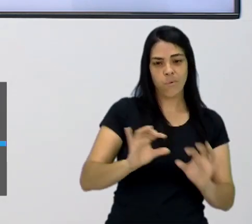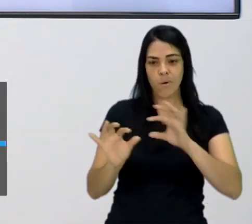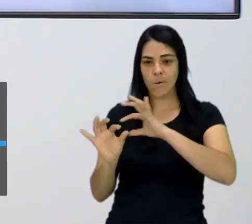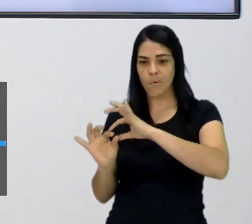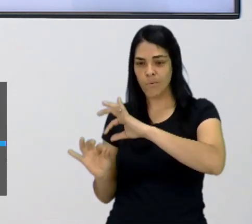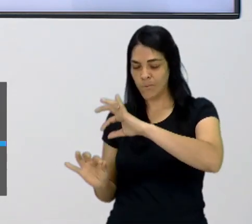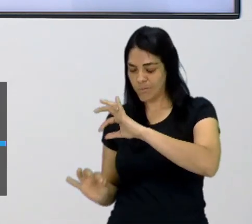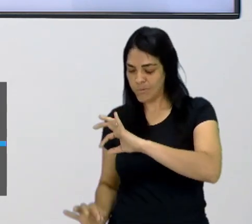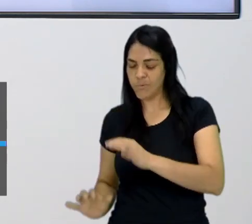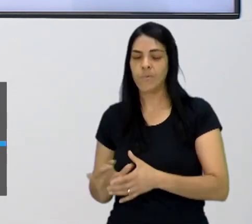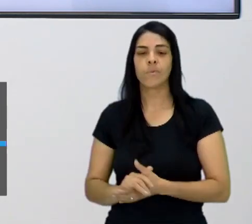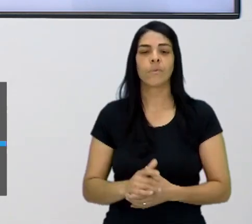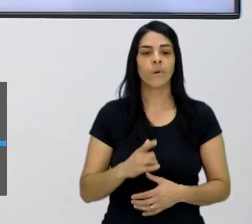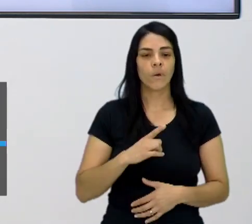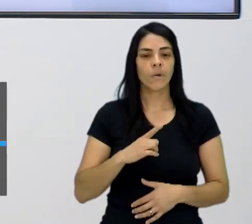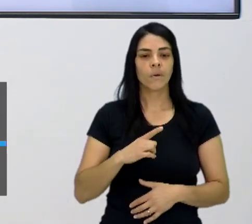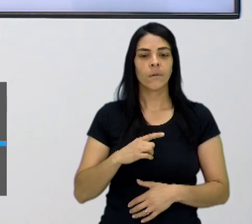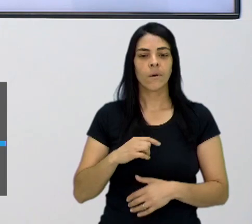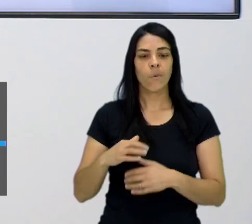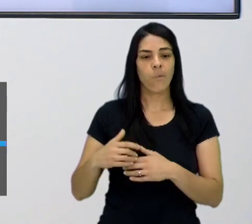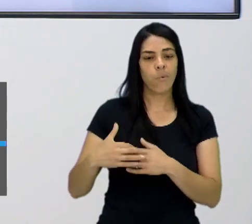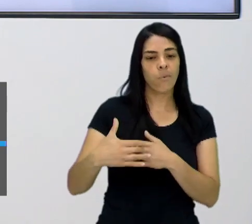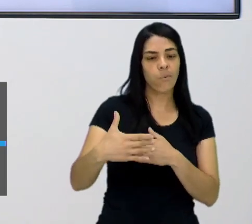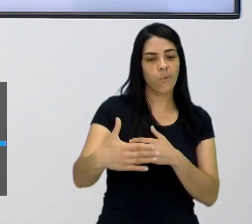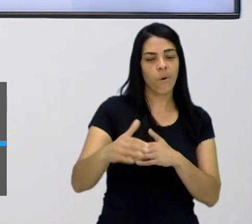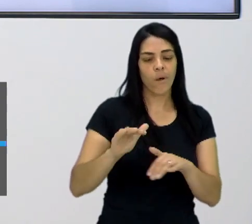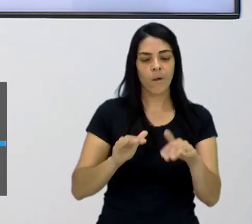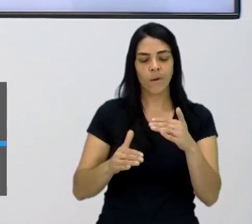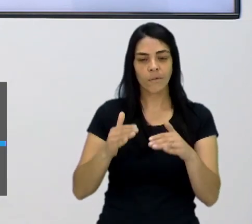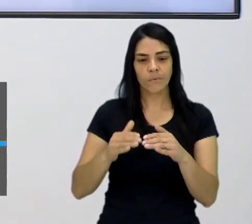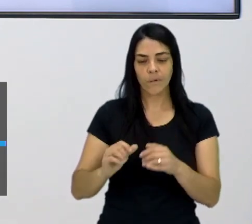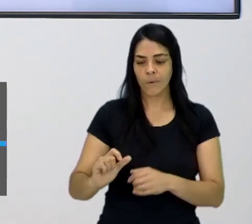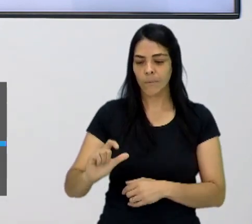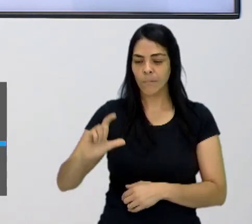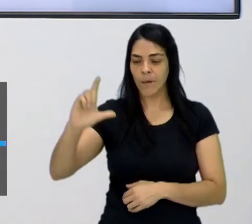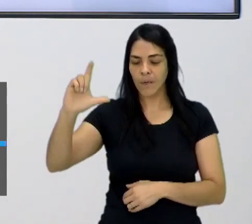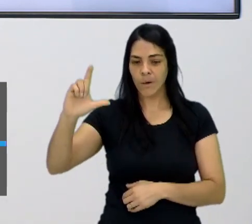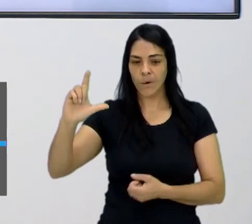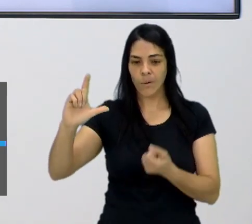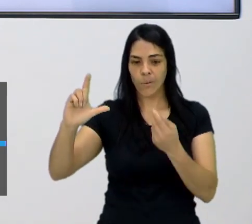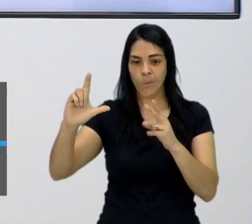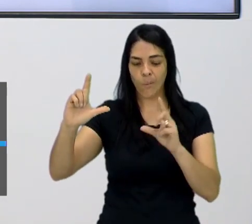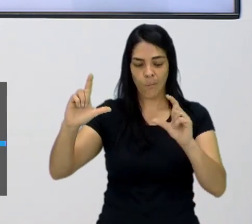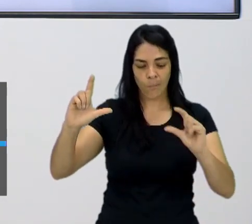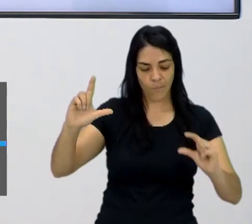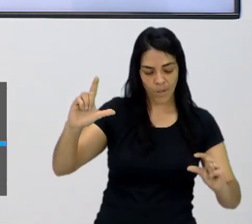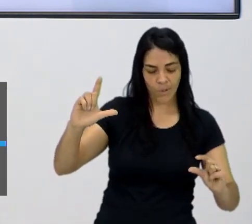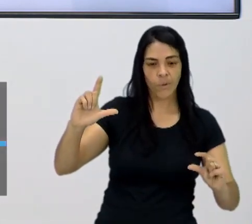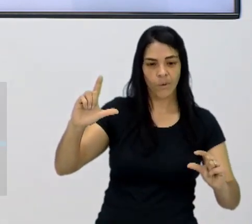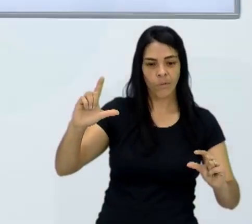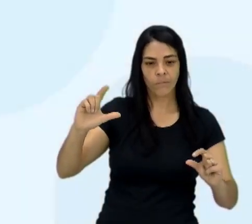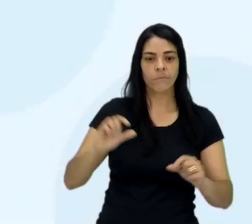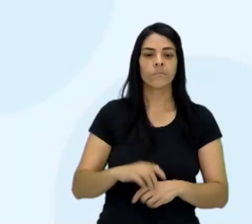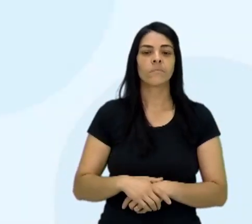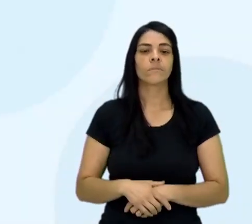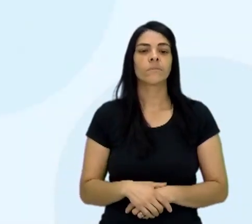proporcionais. Segmentos que são algumas vezes maior ou menor que outros. Vamos ver quais são esses segmentos. Olha